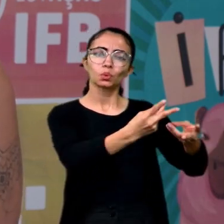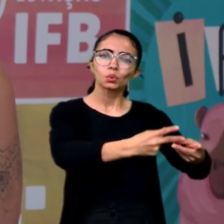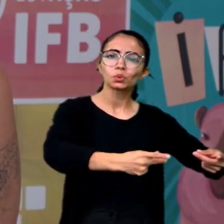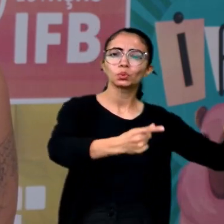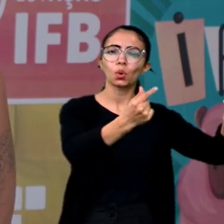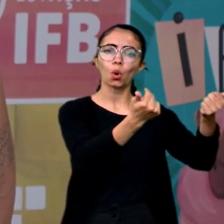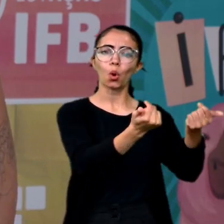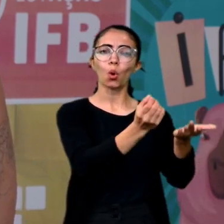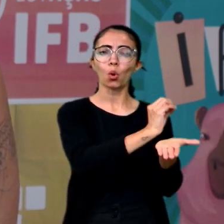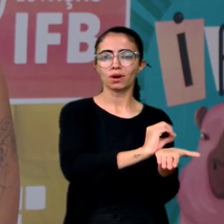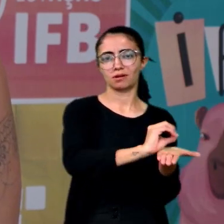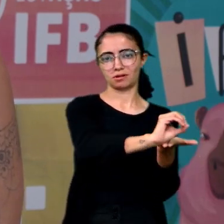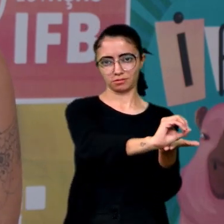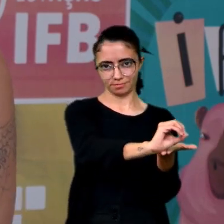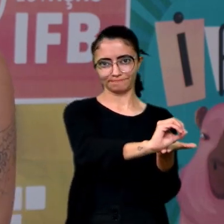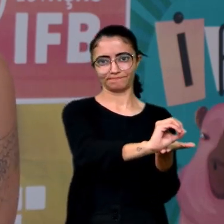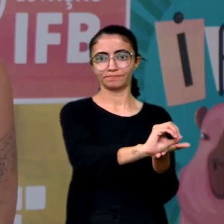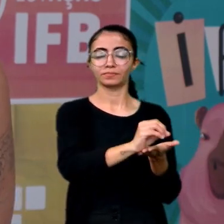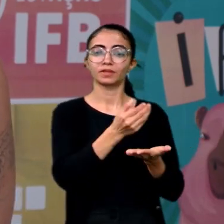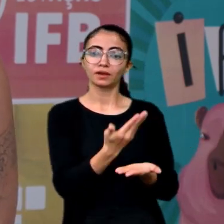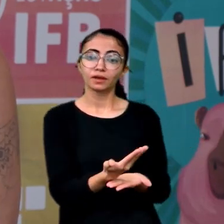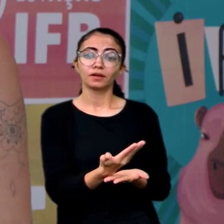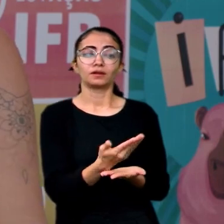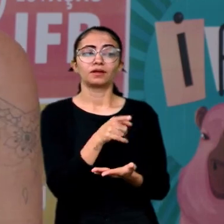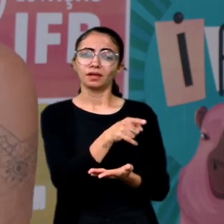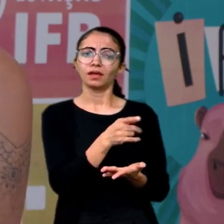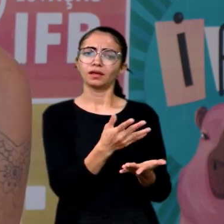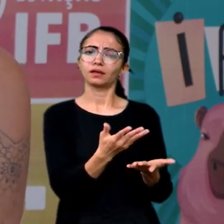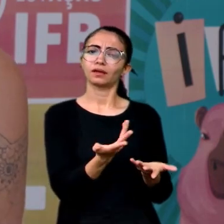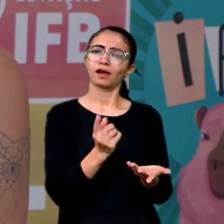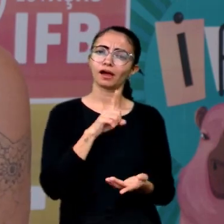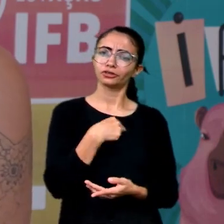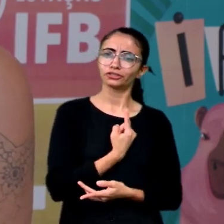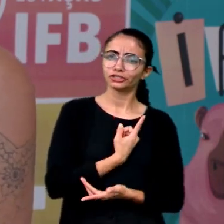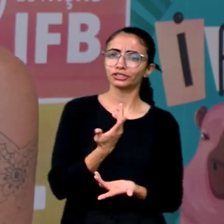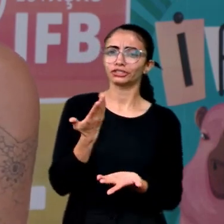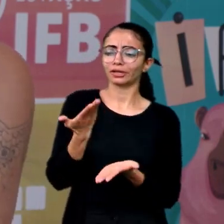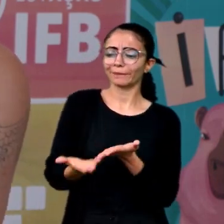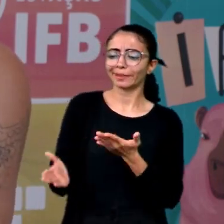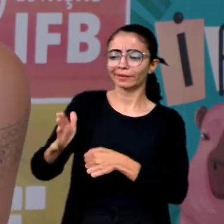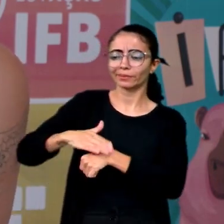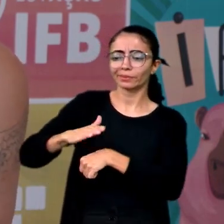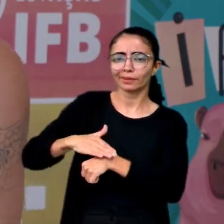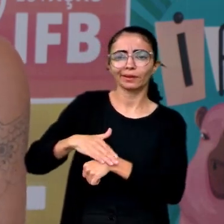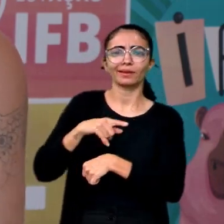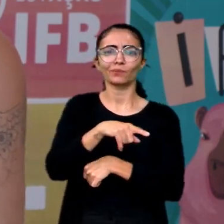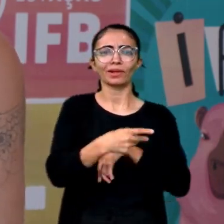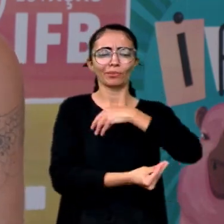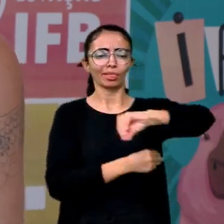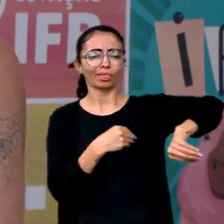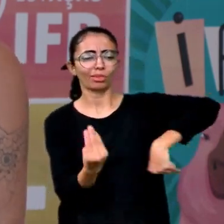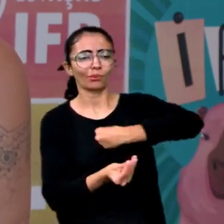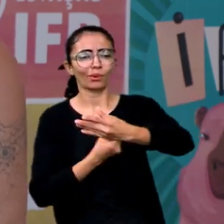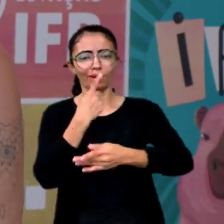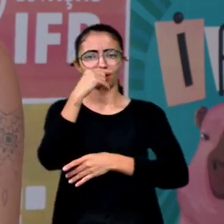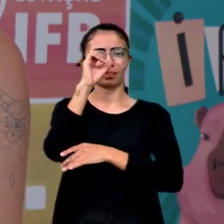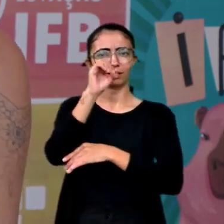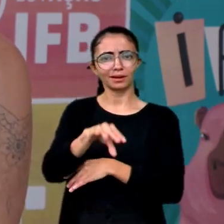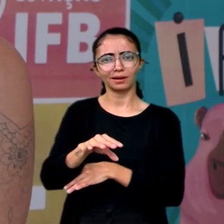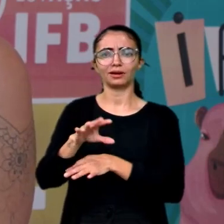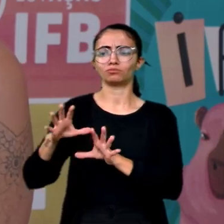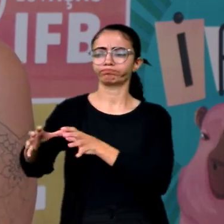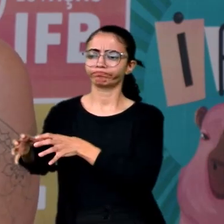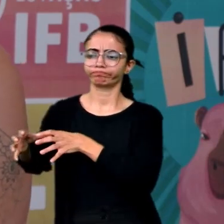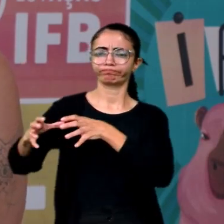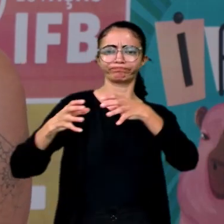maravilhoso, que a gente está perdendo tempo colocando num caminhão, misturando e levando para um aterro, é